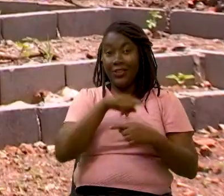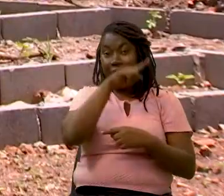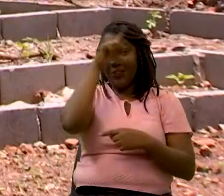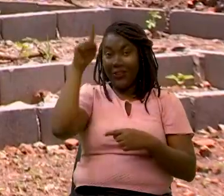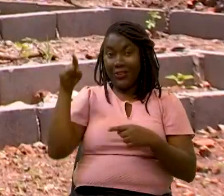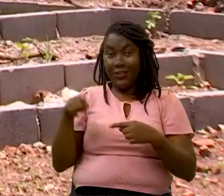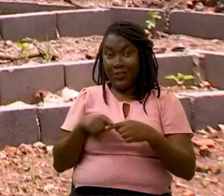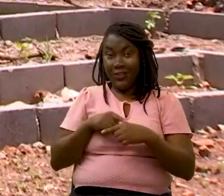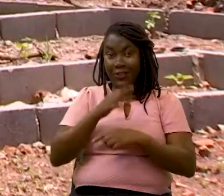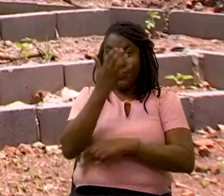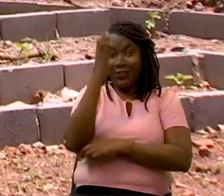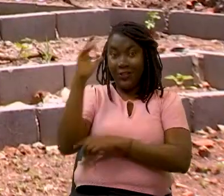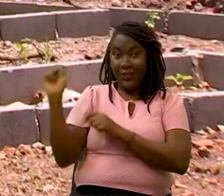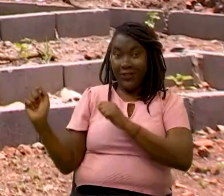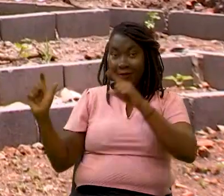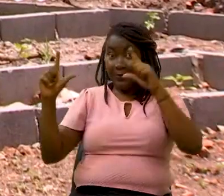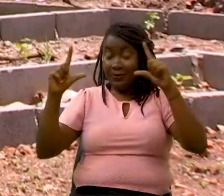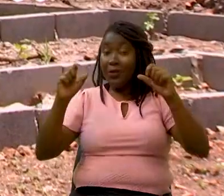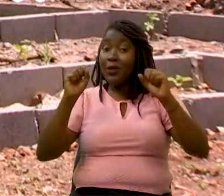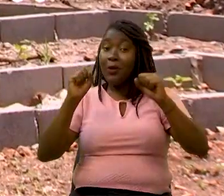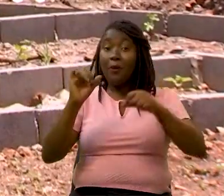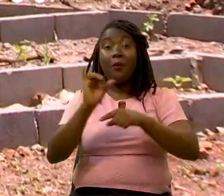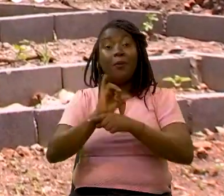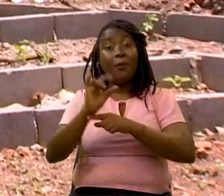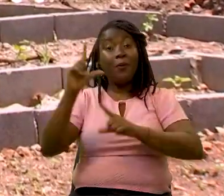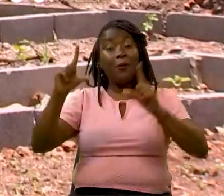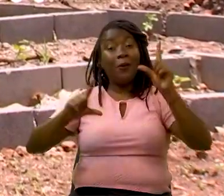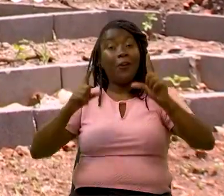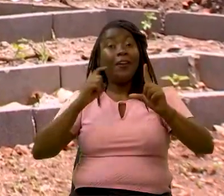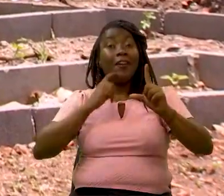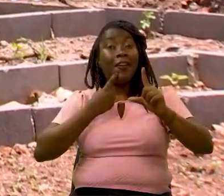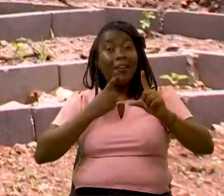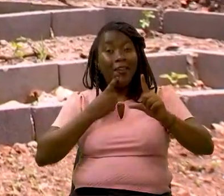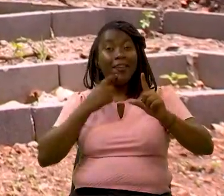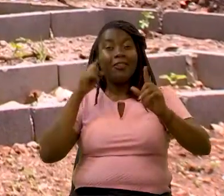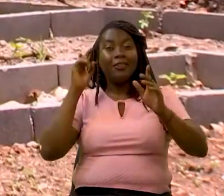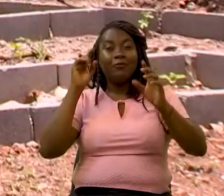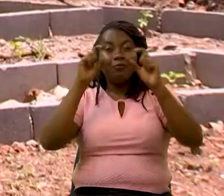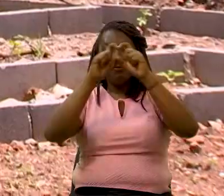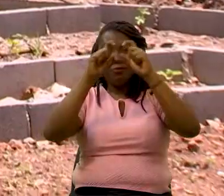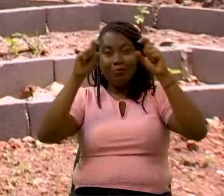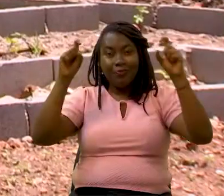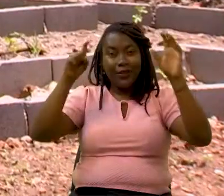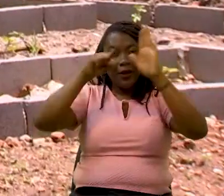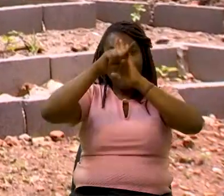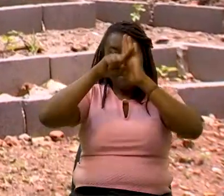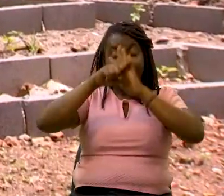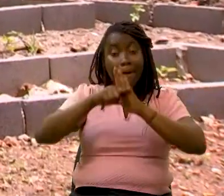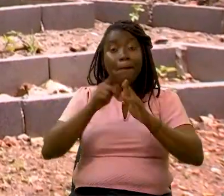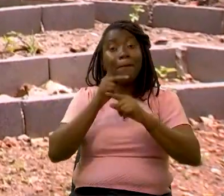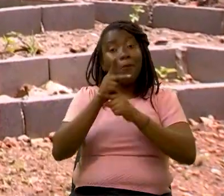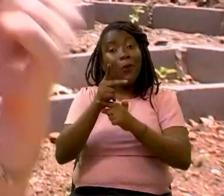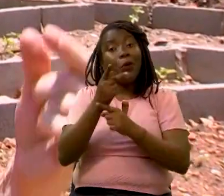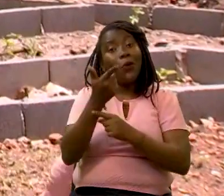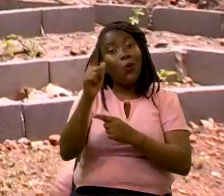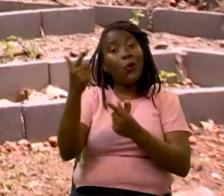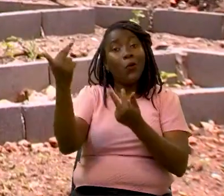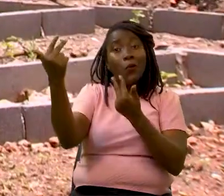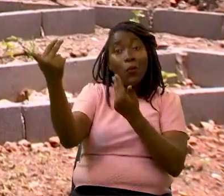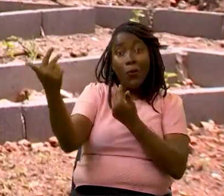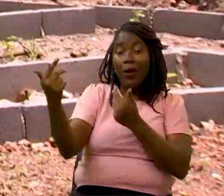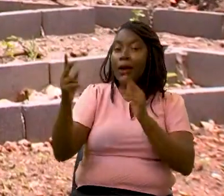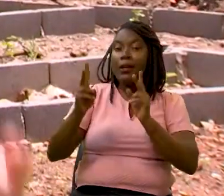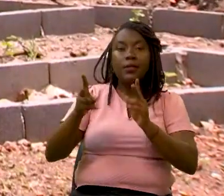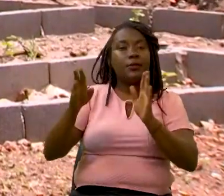E se você gostou desse giro ambiental, você pode ir lá no YouTube da TV Câmara Campinas, na aba de pesquisa, e procurar outros